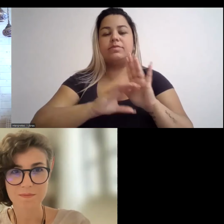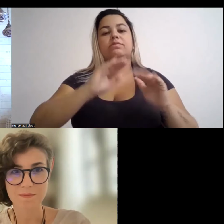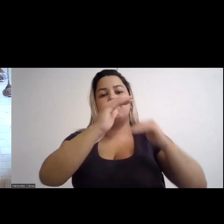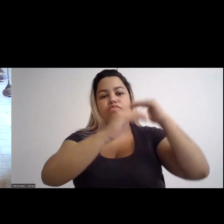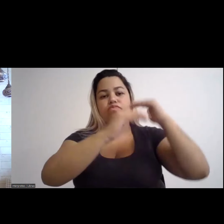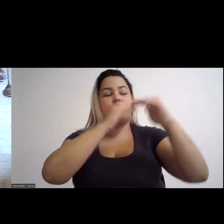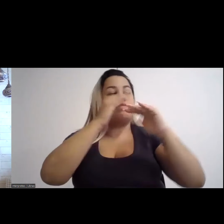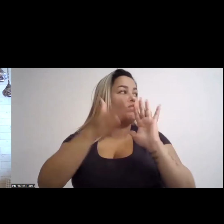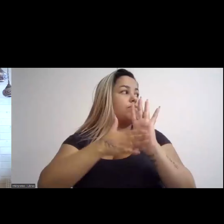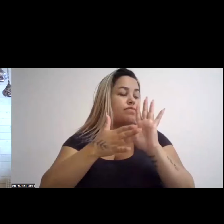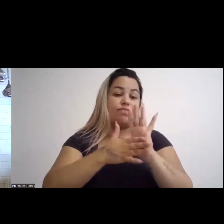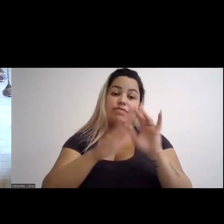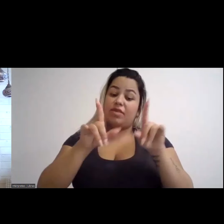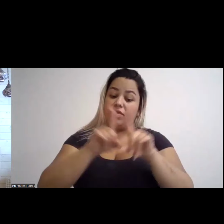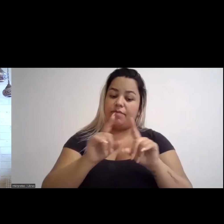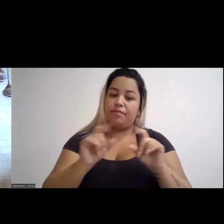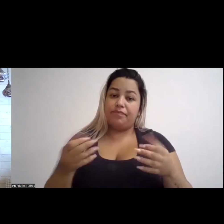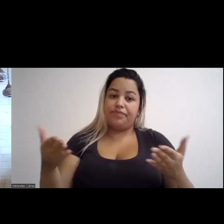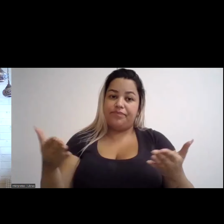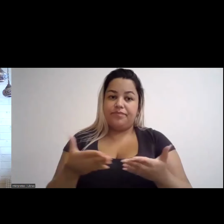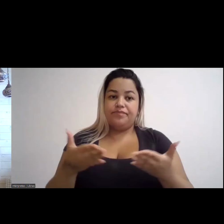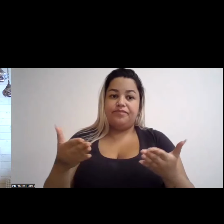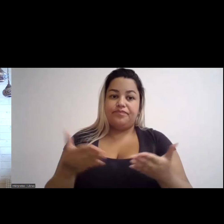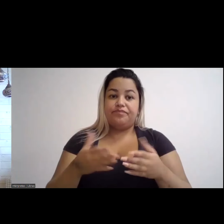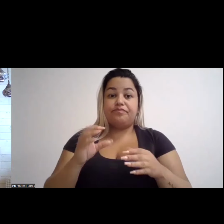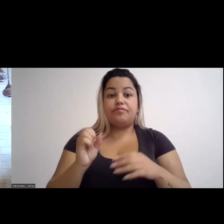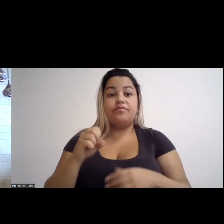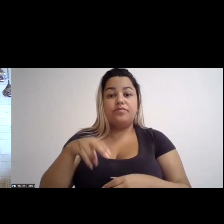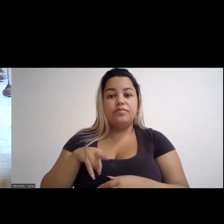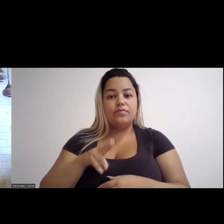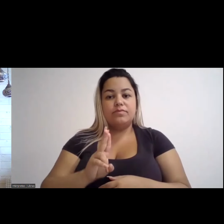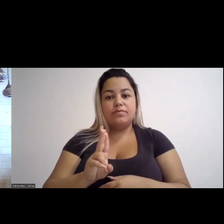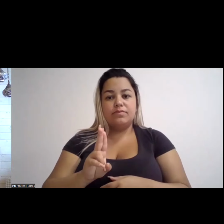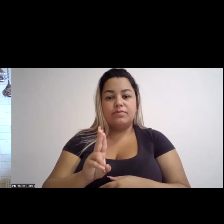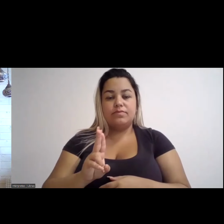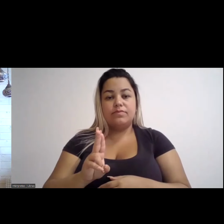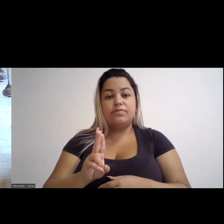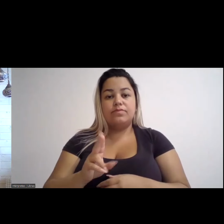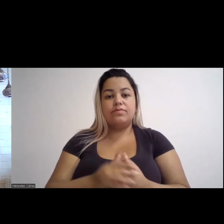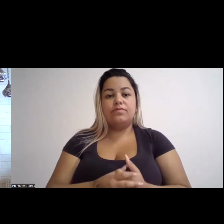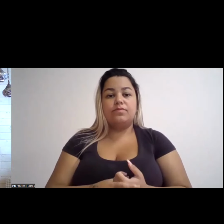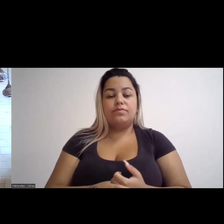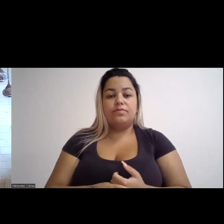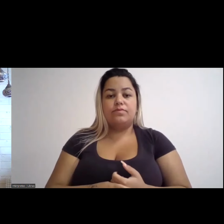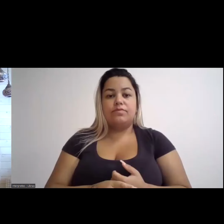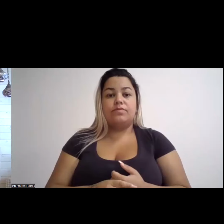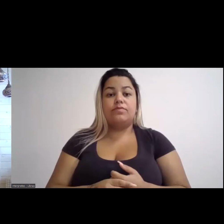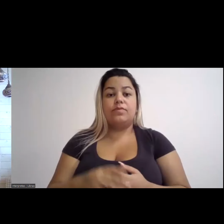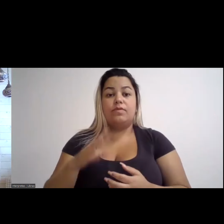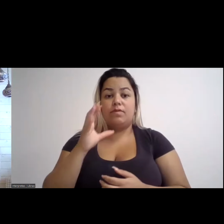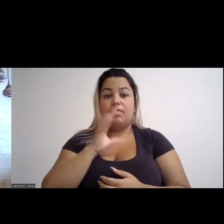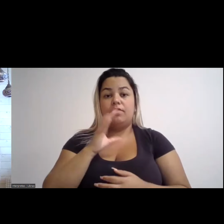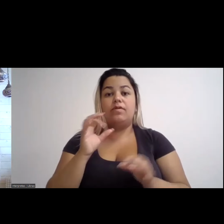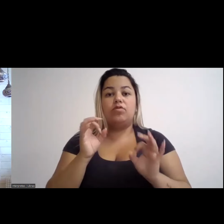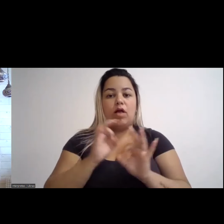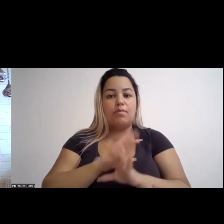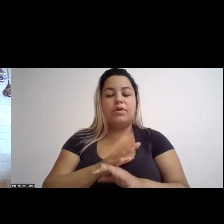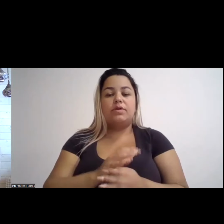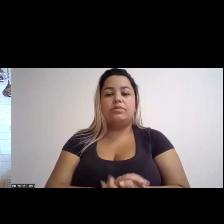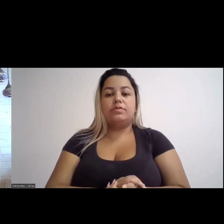proposta nesse momento pela ONU, né? Bom, eu vou aqui avançar, porque daqui a pouco meu tempo já deve estar